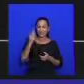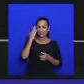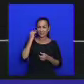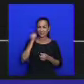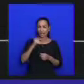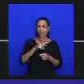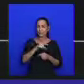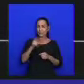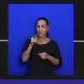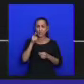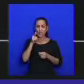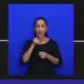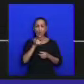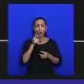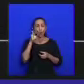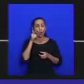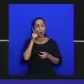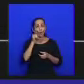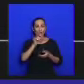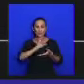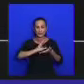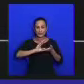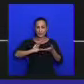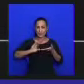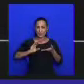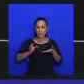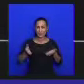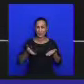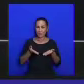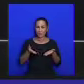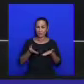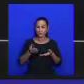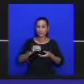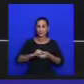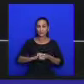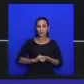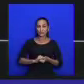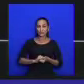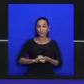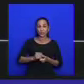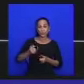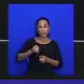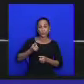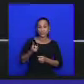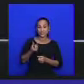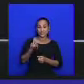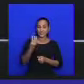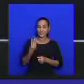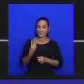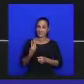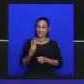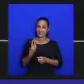Quem sabe você começa a semana ganhando esse dinheirão, hein? 63 é a segunda bola.